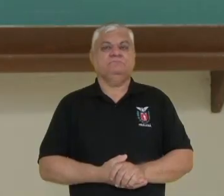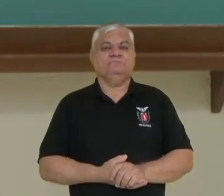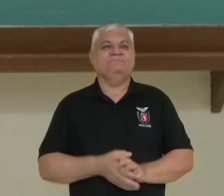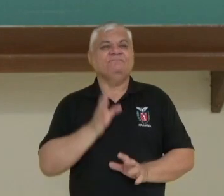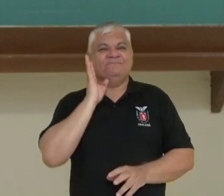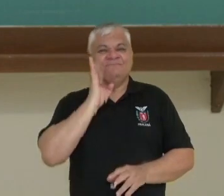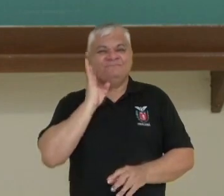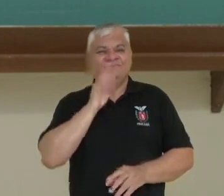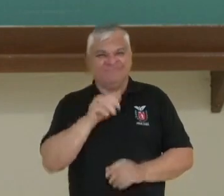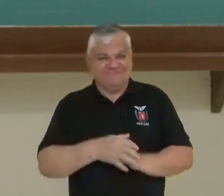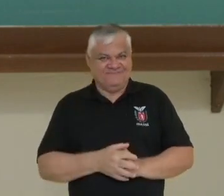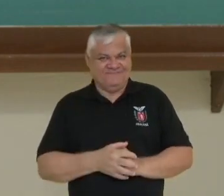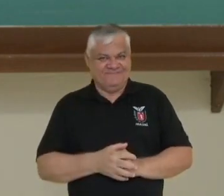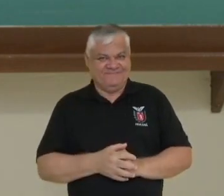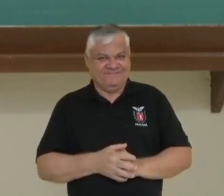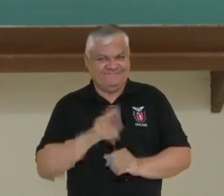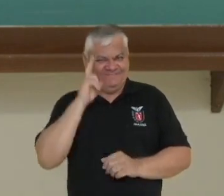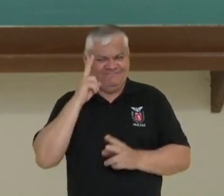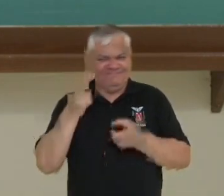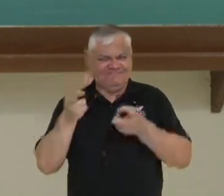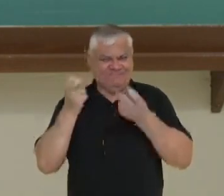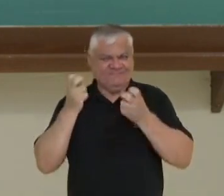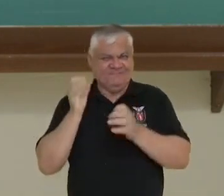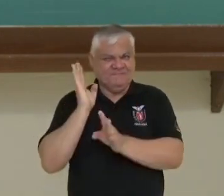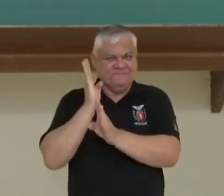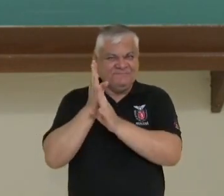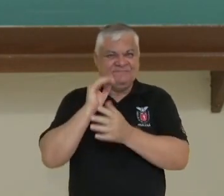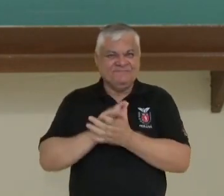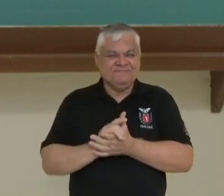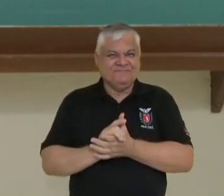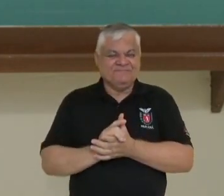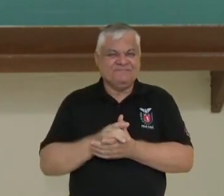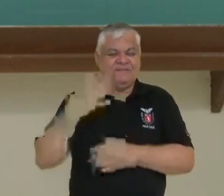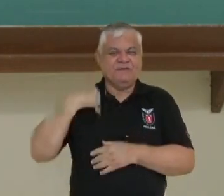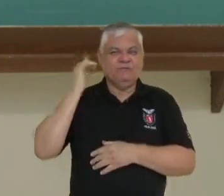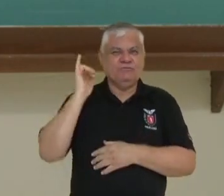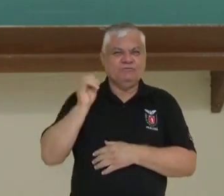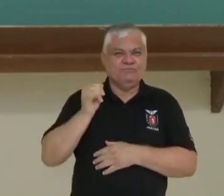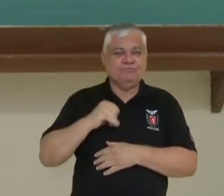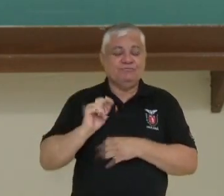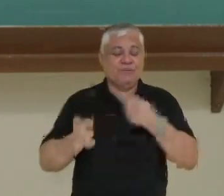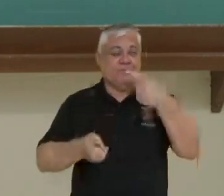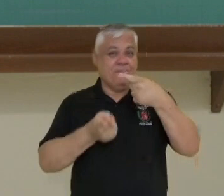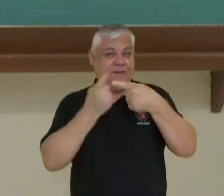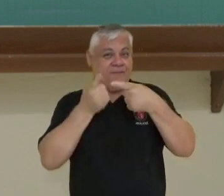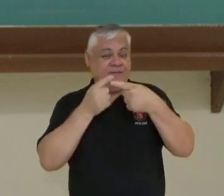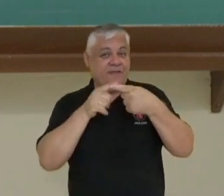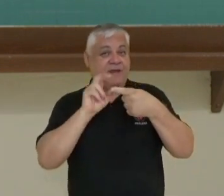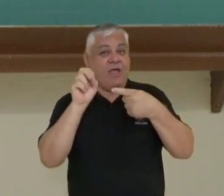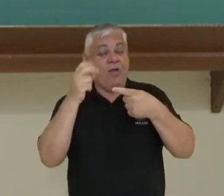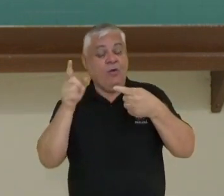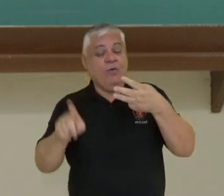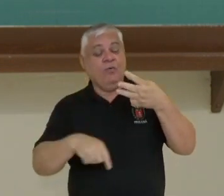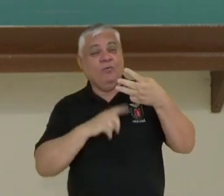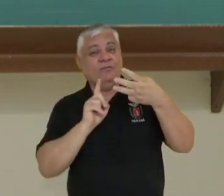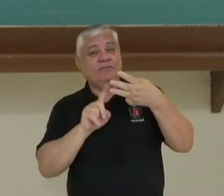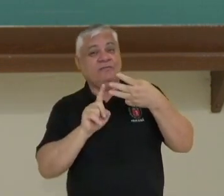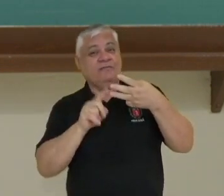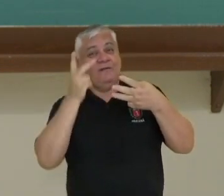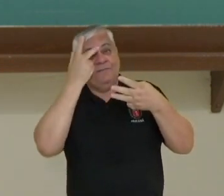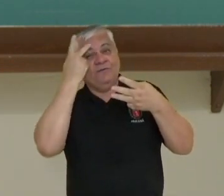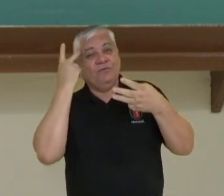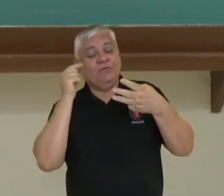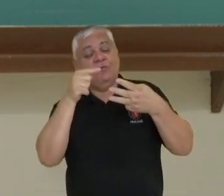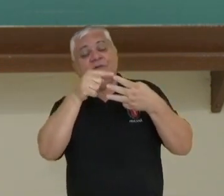Legal, e aí? Você conseguiu, então, identificar se o narrador está em primeira pessoa, se está em terceira pessoa, né? O